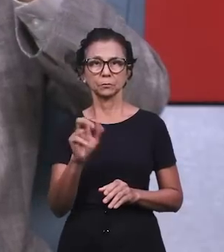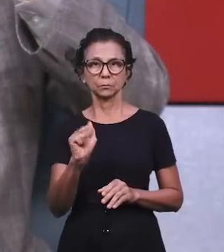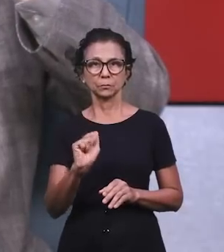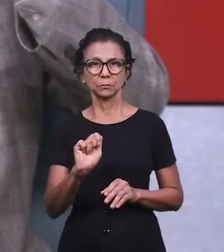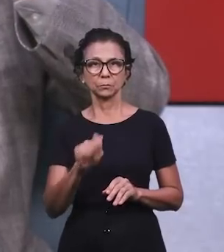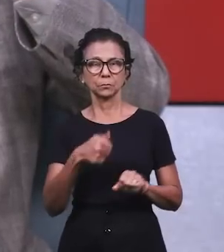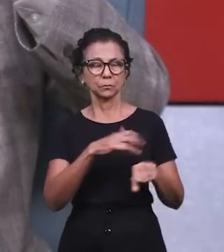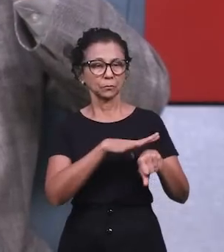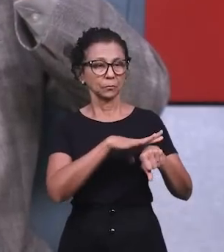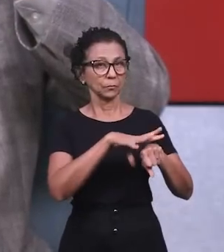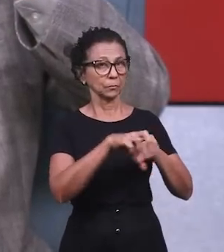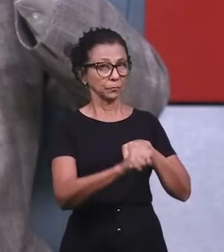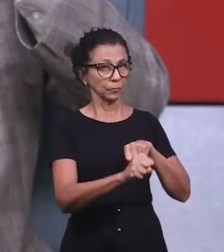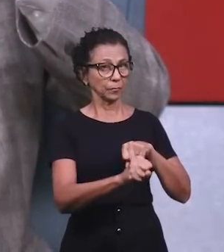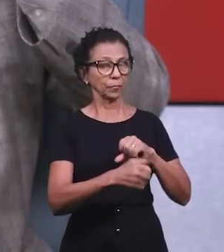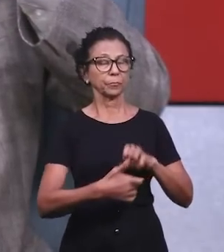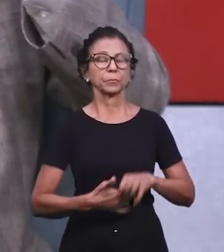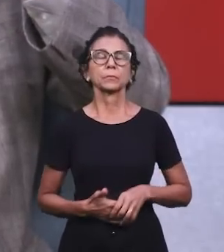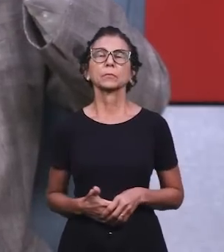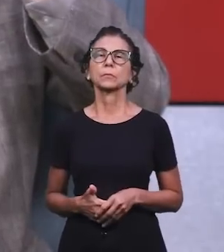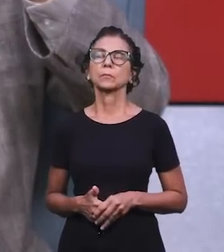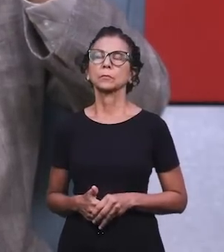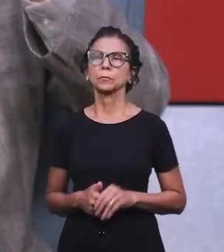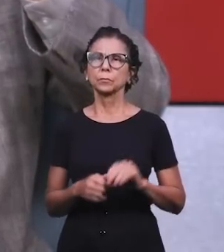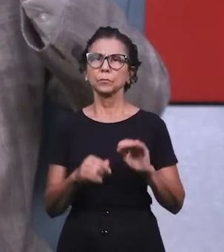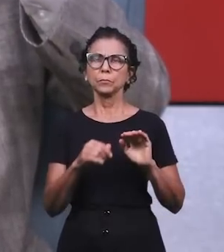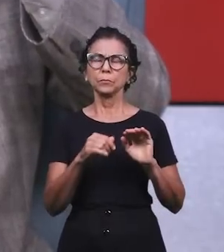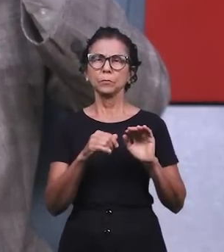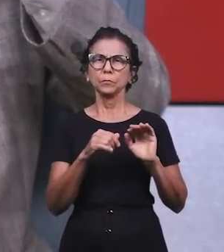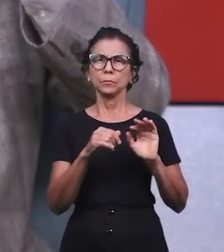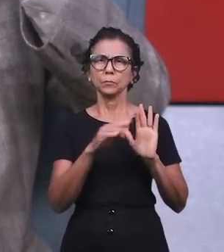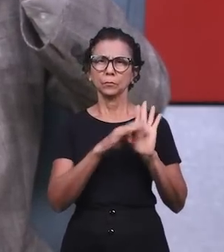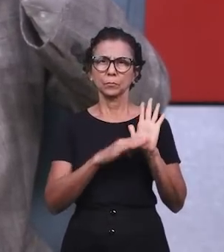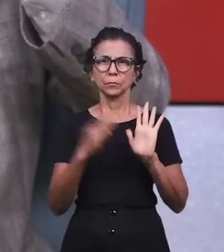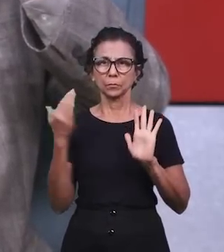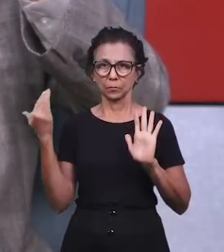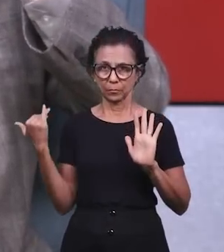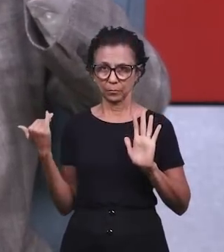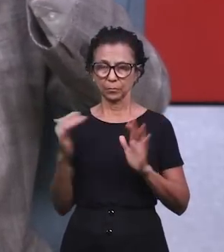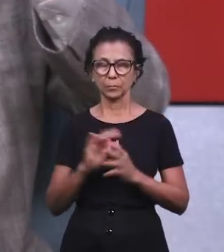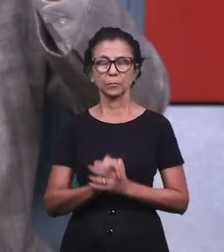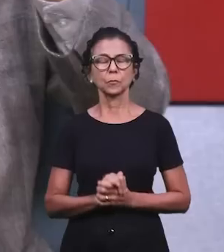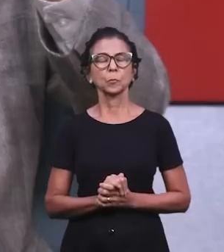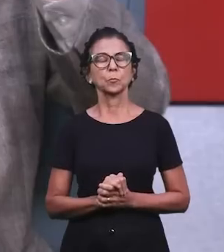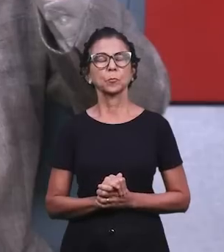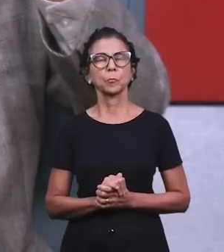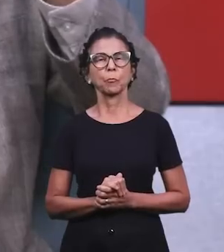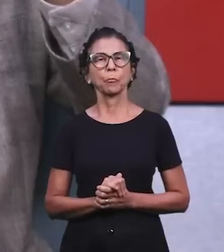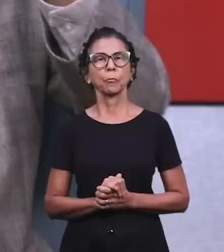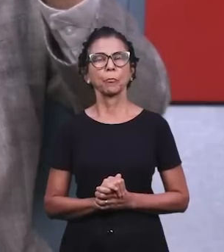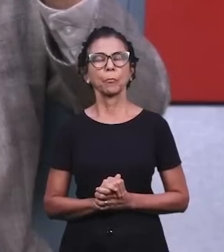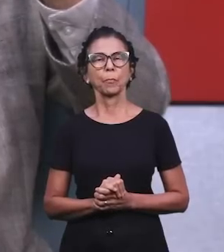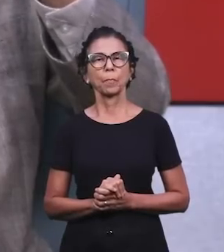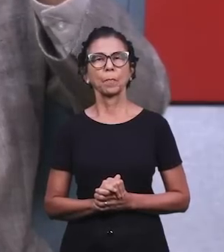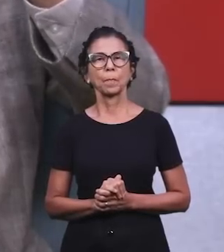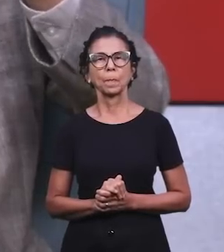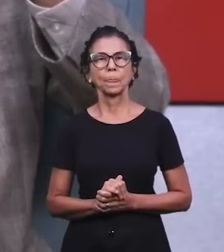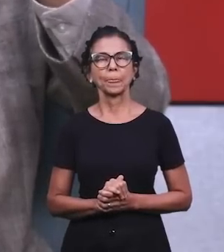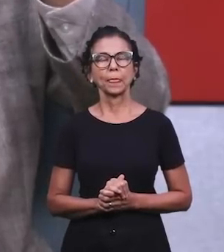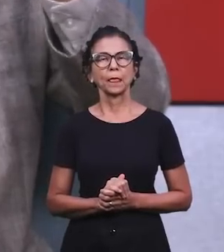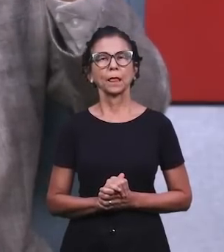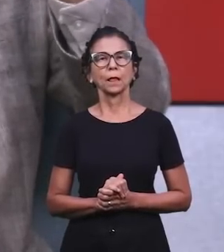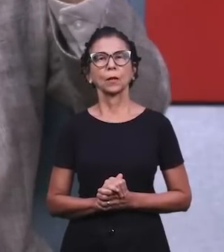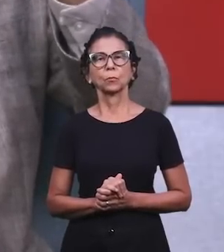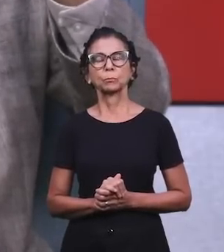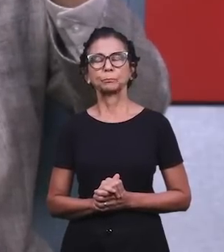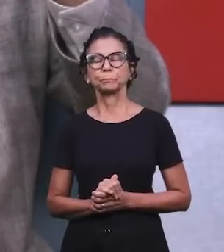programas anteriores, só repetindo, todas as curas que Jesus fez tinham